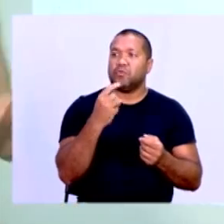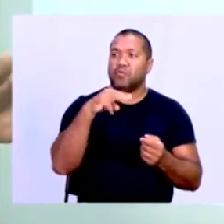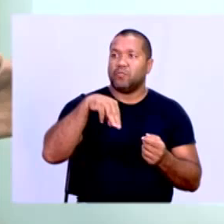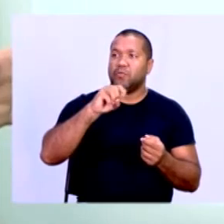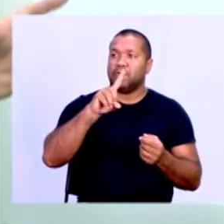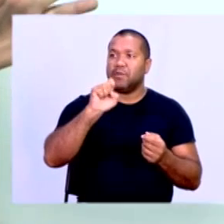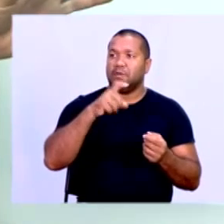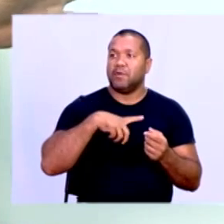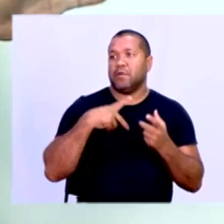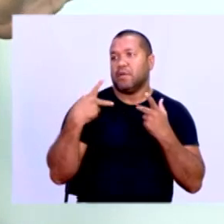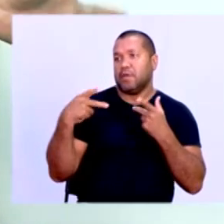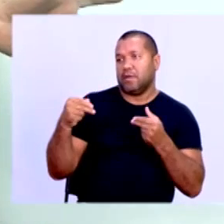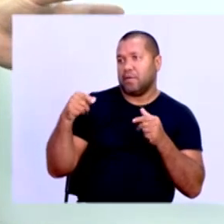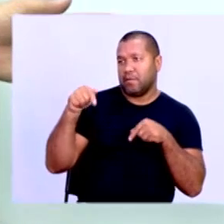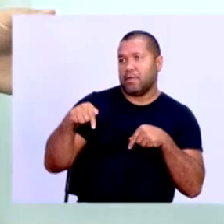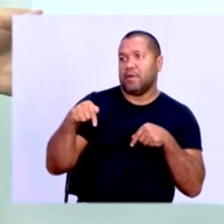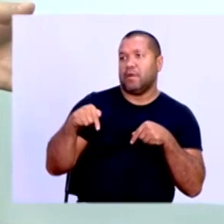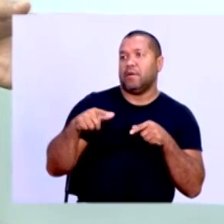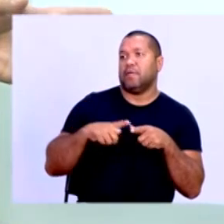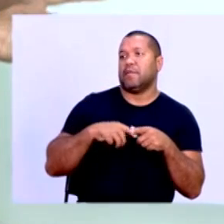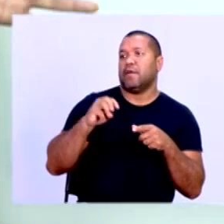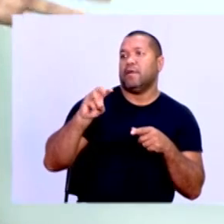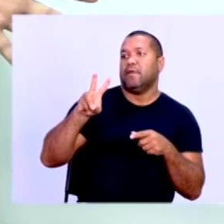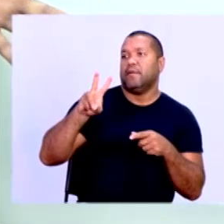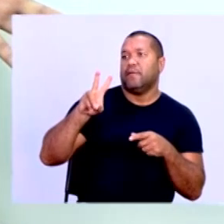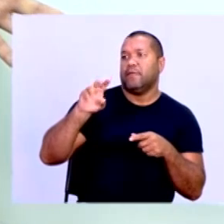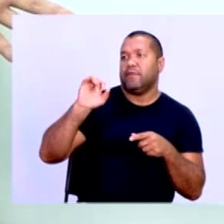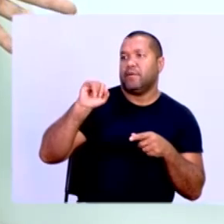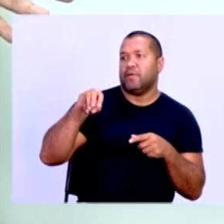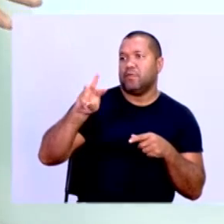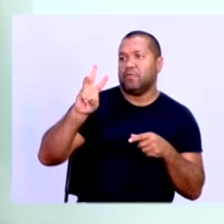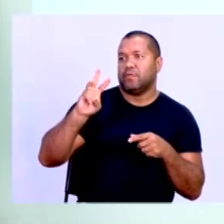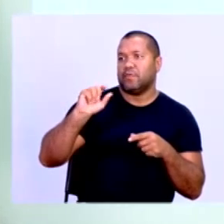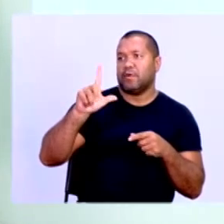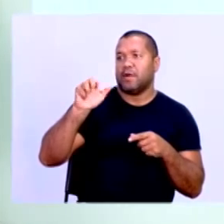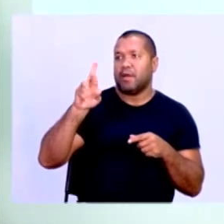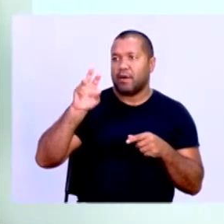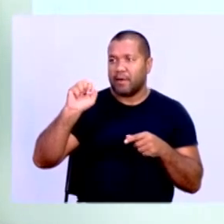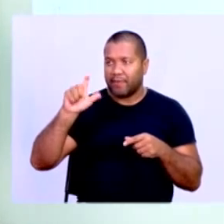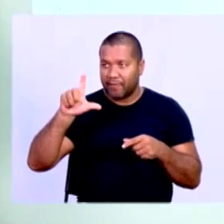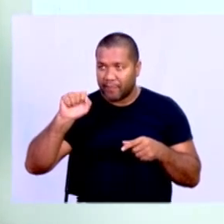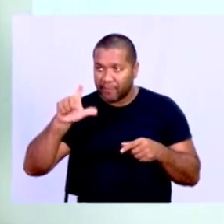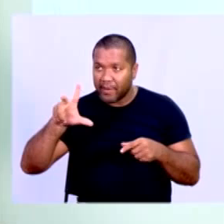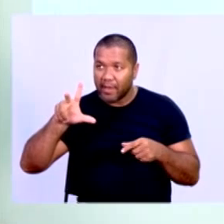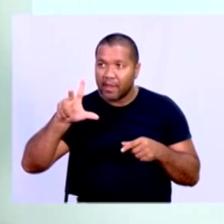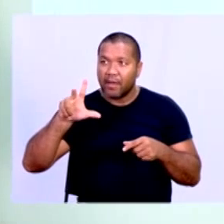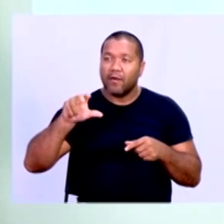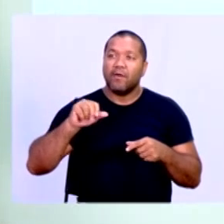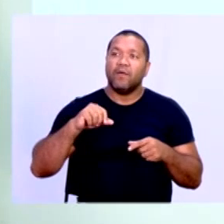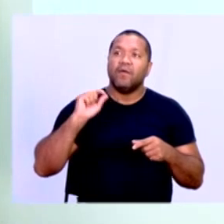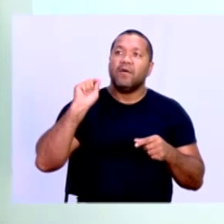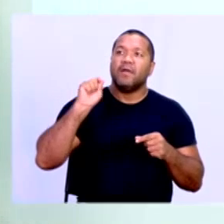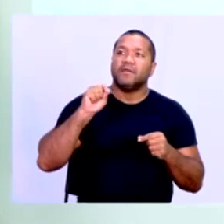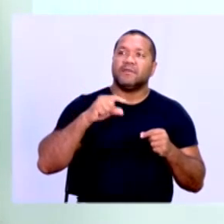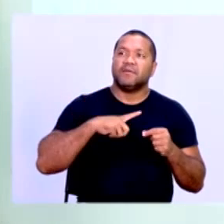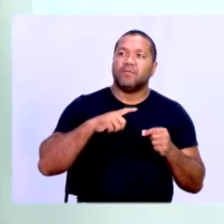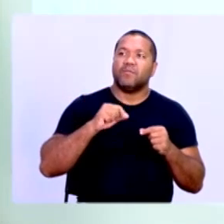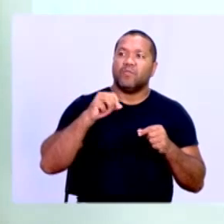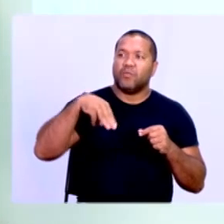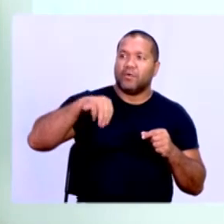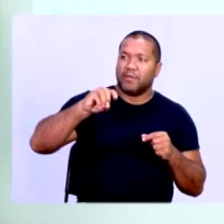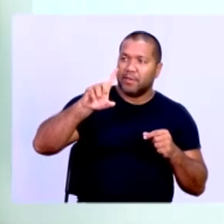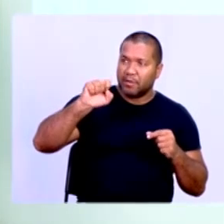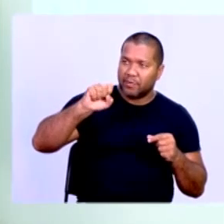Então é a mesma coisa na view do Laravel. Você vai desenvolver com esse Blade template, com esse modelo Blade,